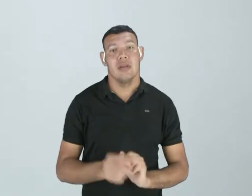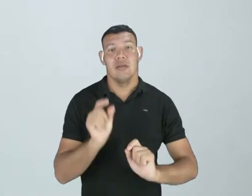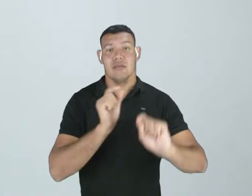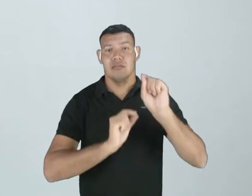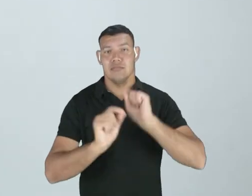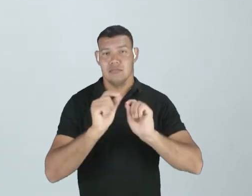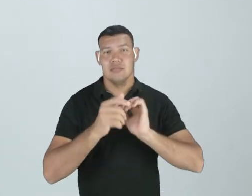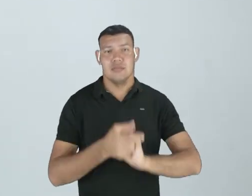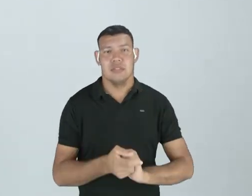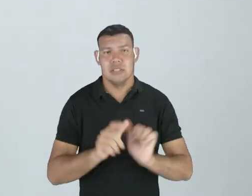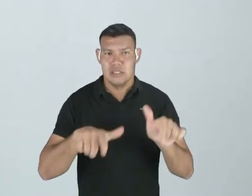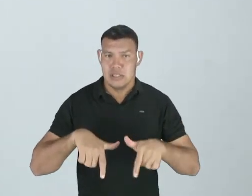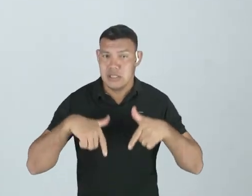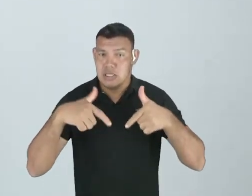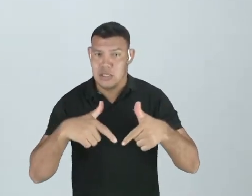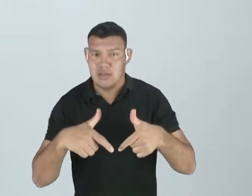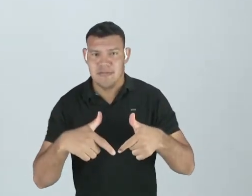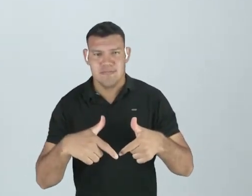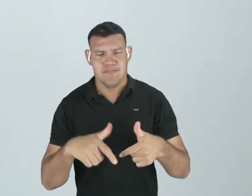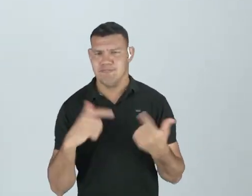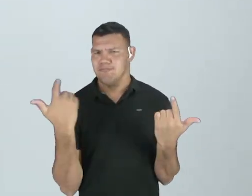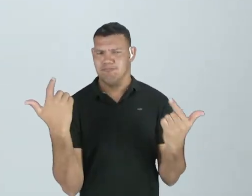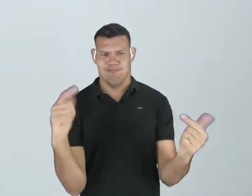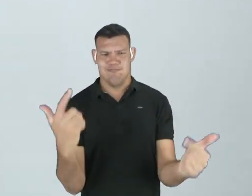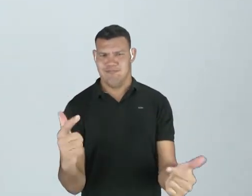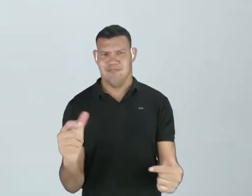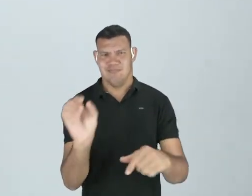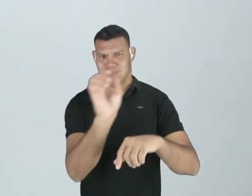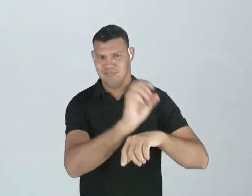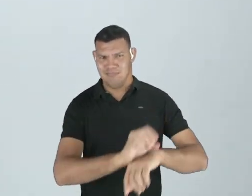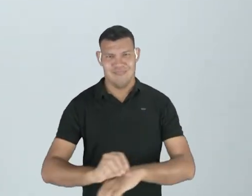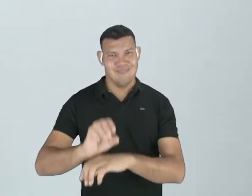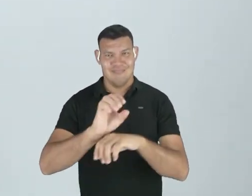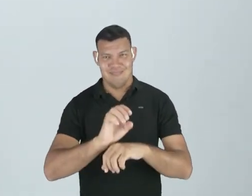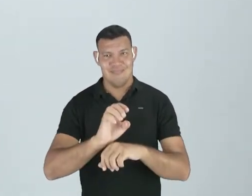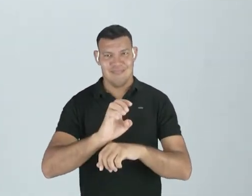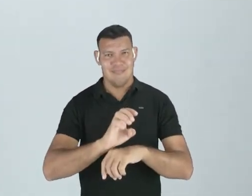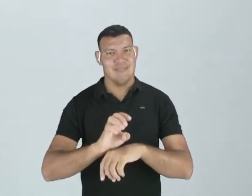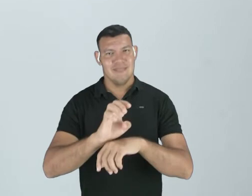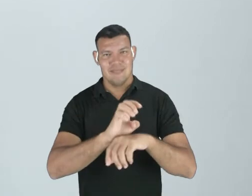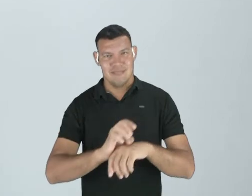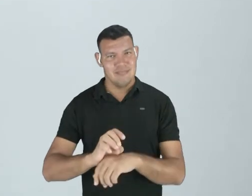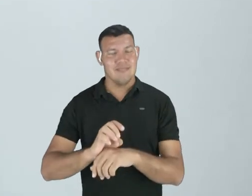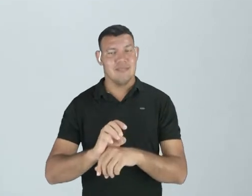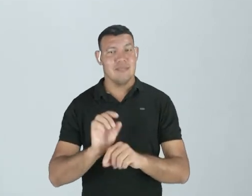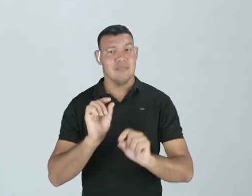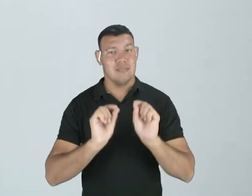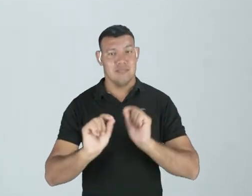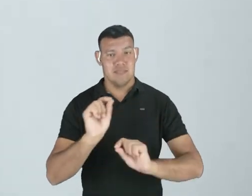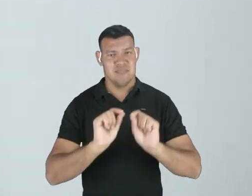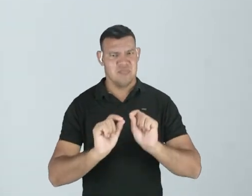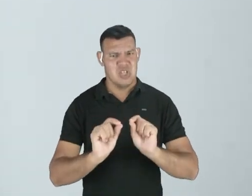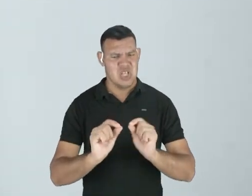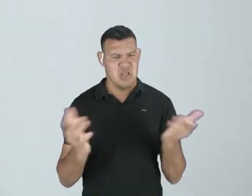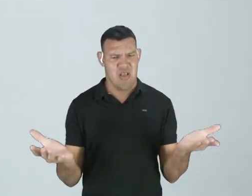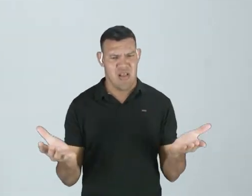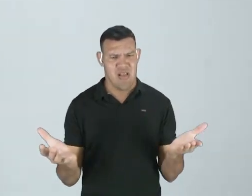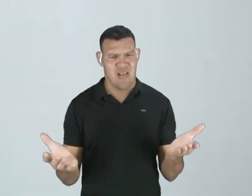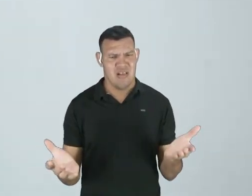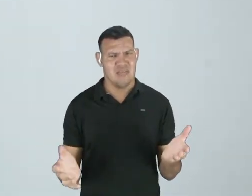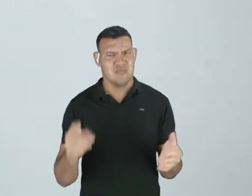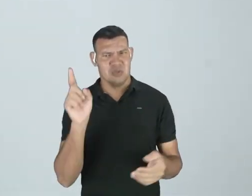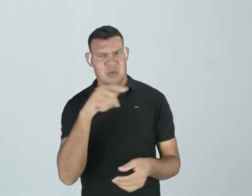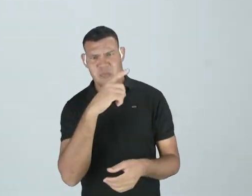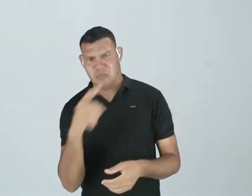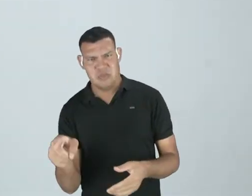eles defendiam que não deveria haver Estado, que o Estado deveria ser totalmente desfeito, qualquer forma